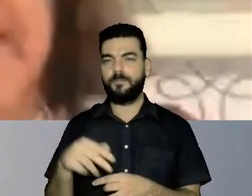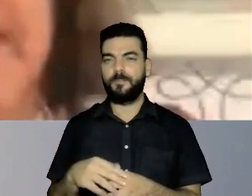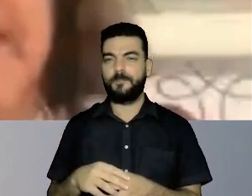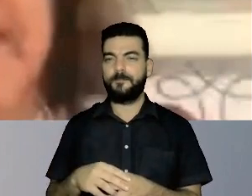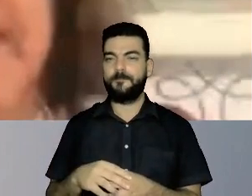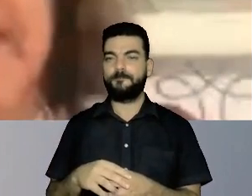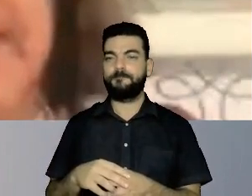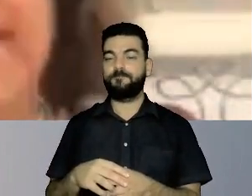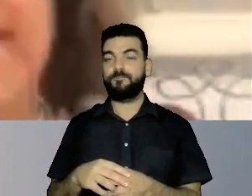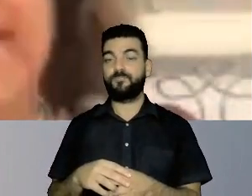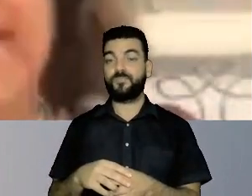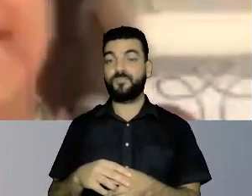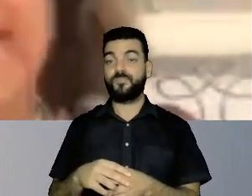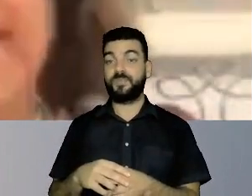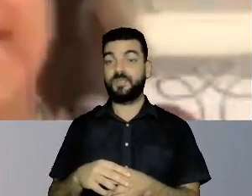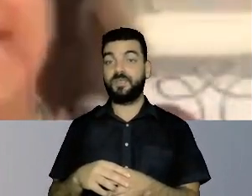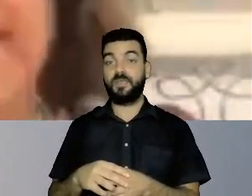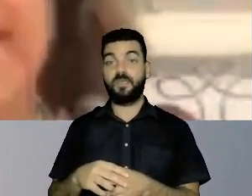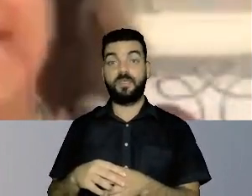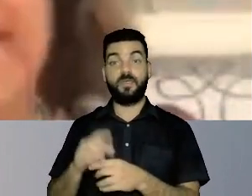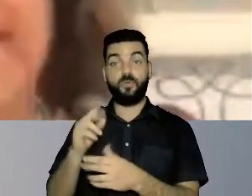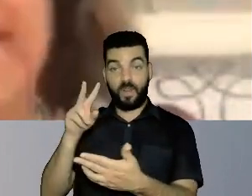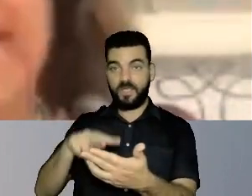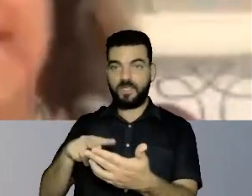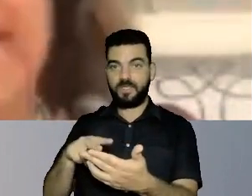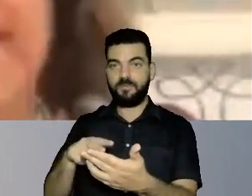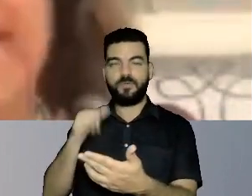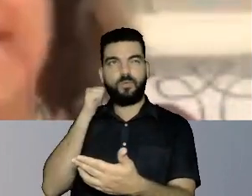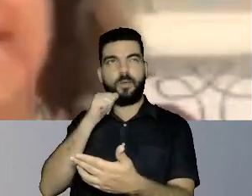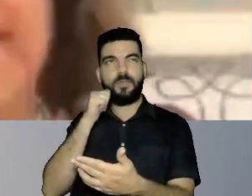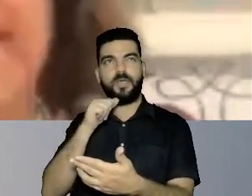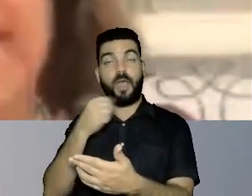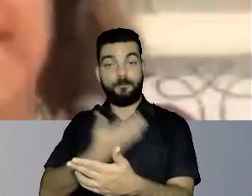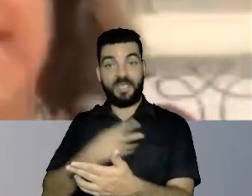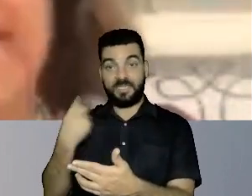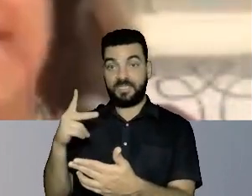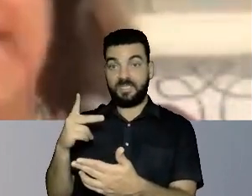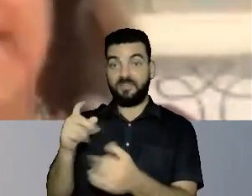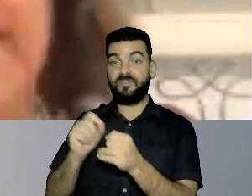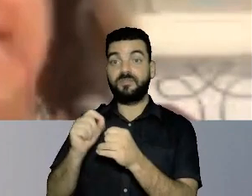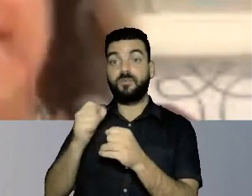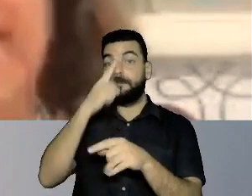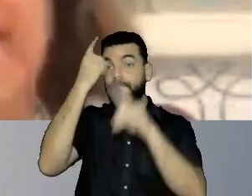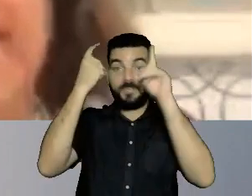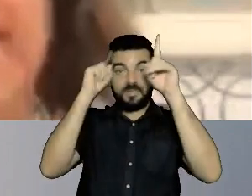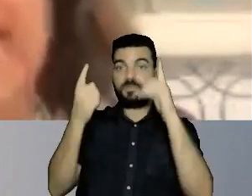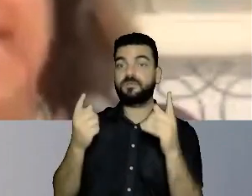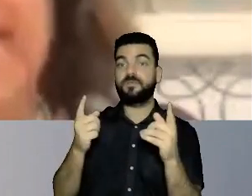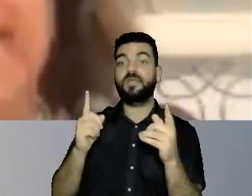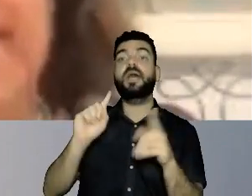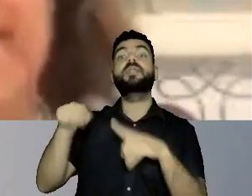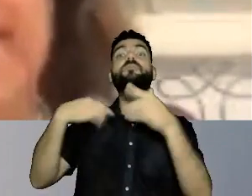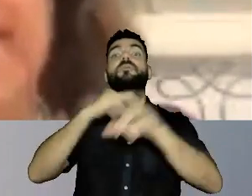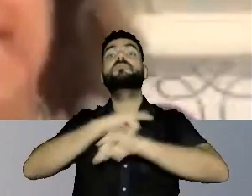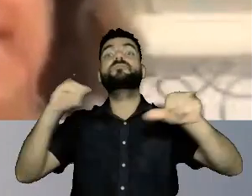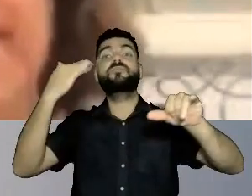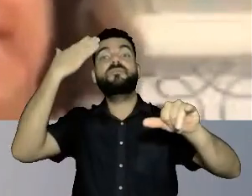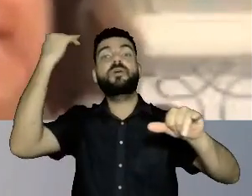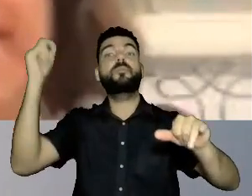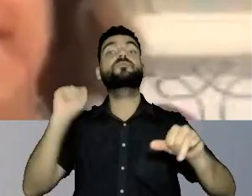respeito do Duchamp, quando ele fez A Fonte, e uma colega